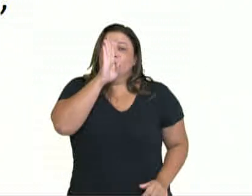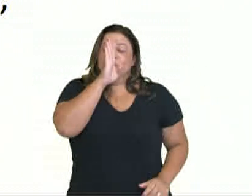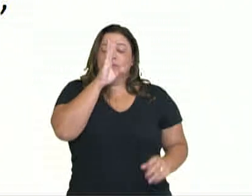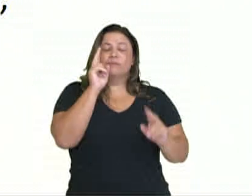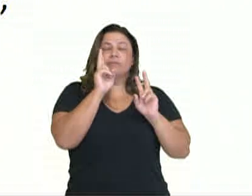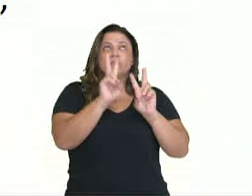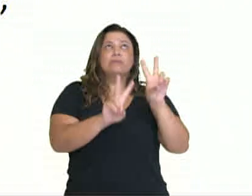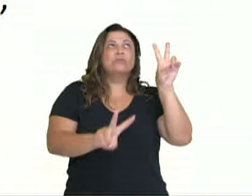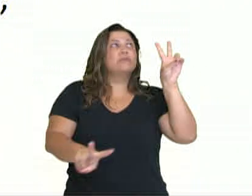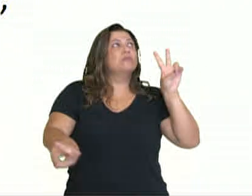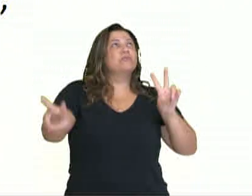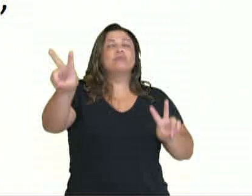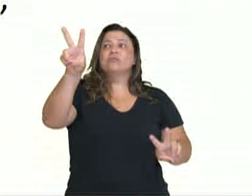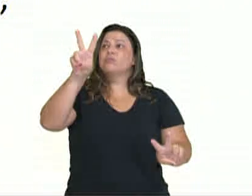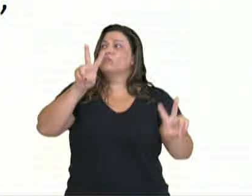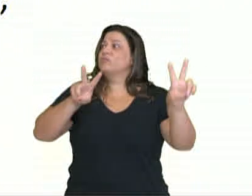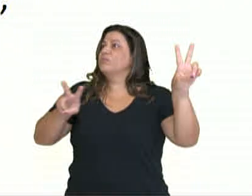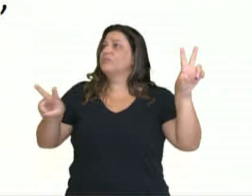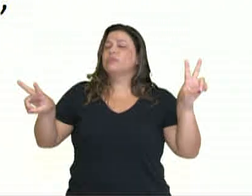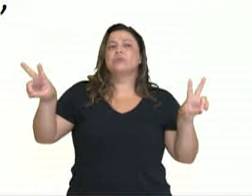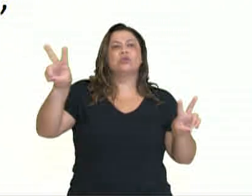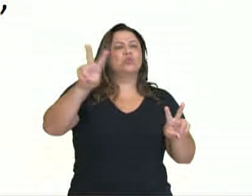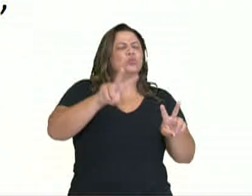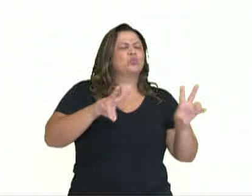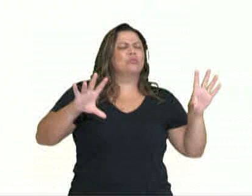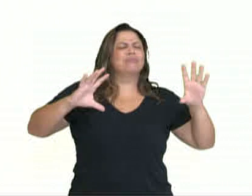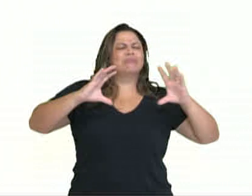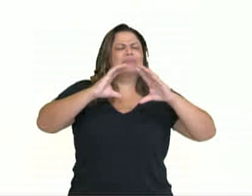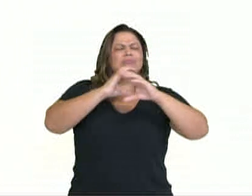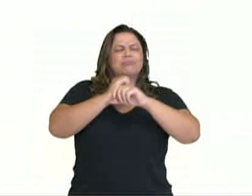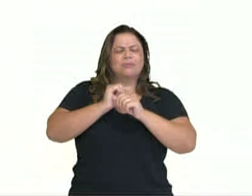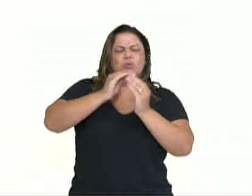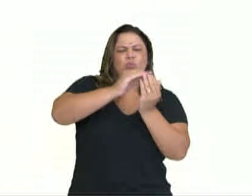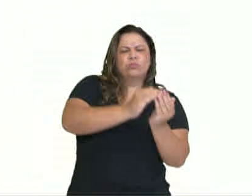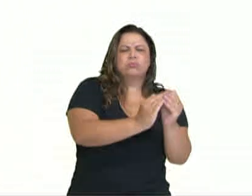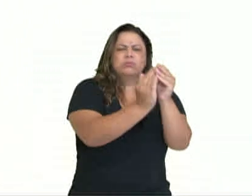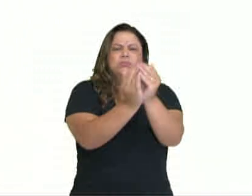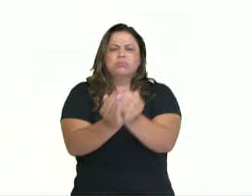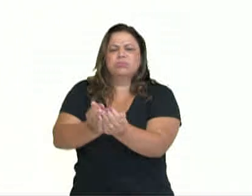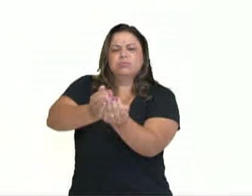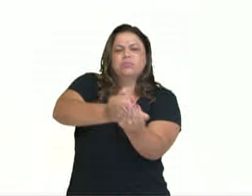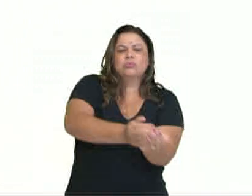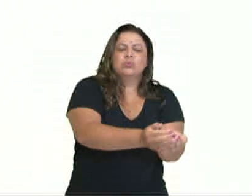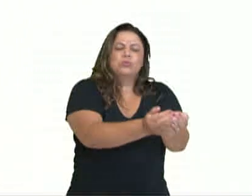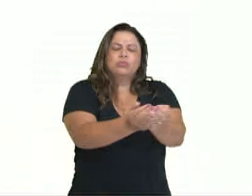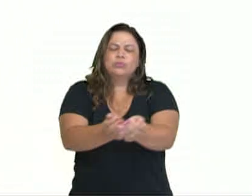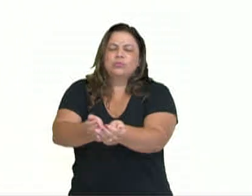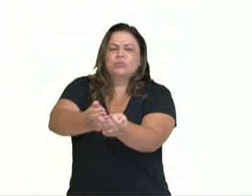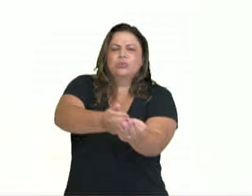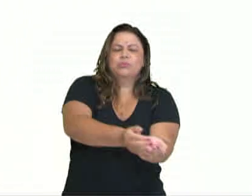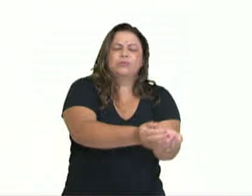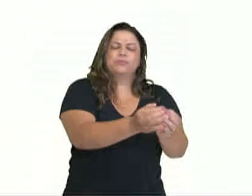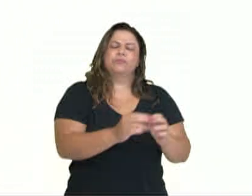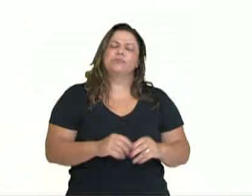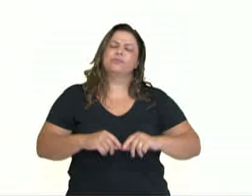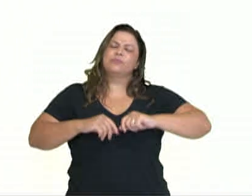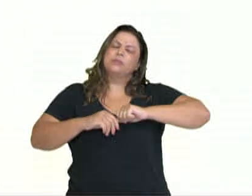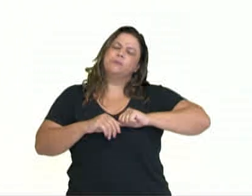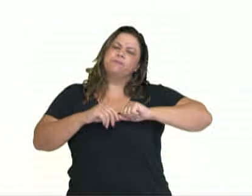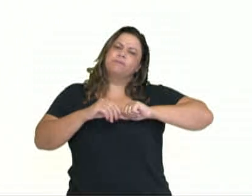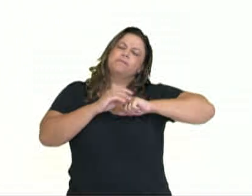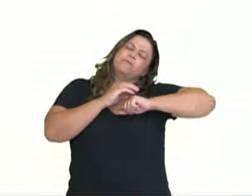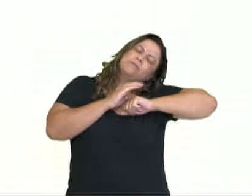apenas olhar o sulco negro que a embarcação ia fazendo no rio. Debrucei-me na grade de madeira